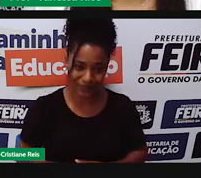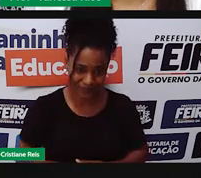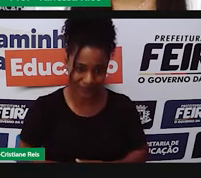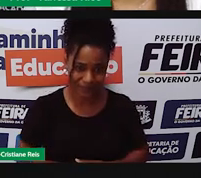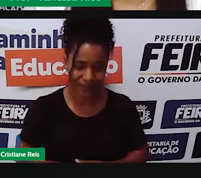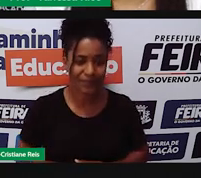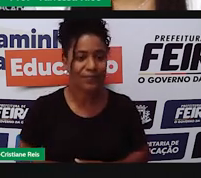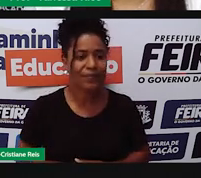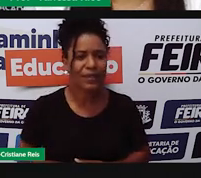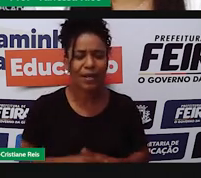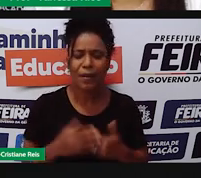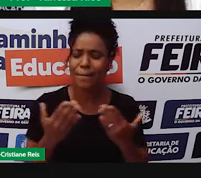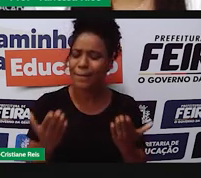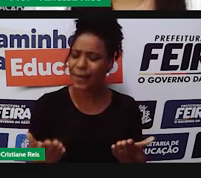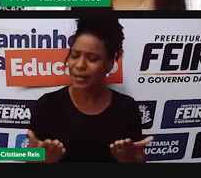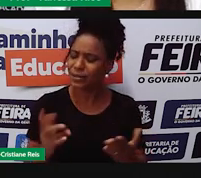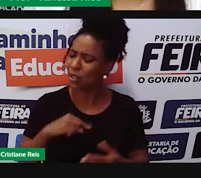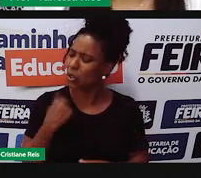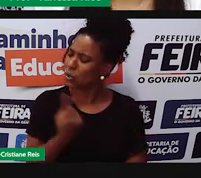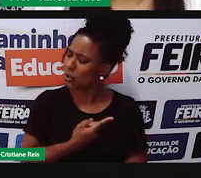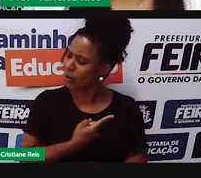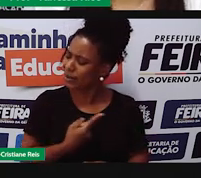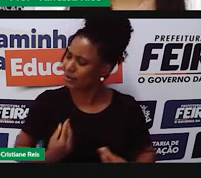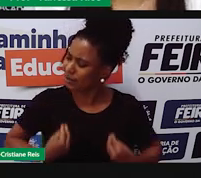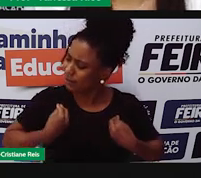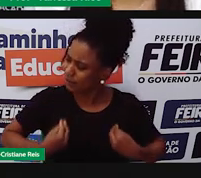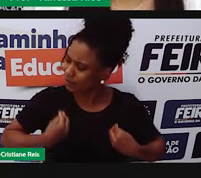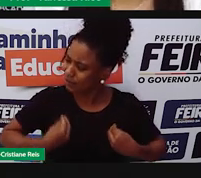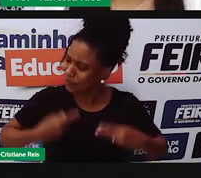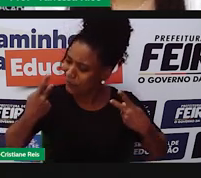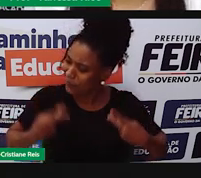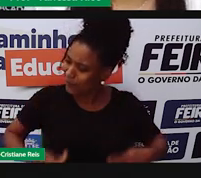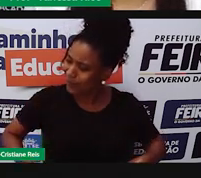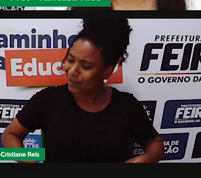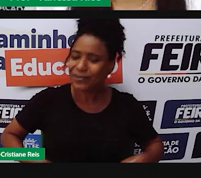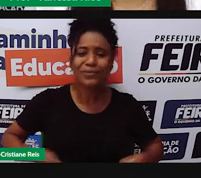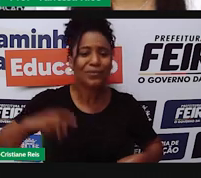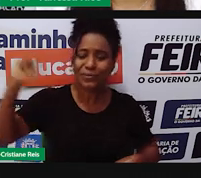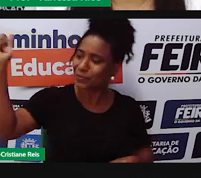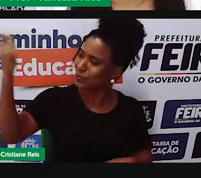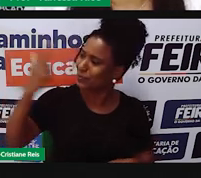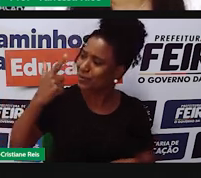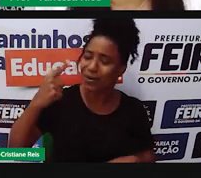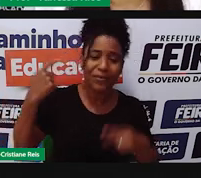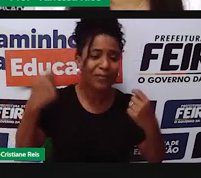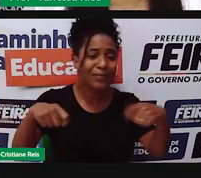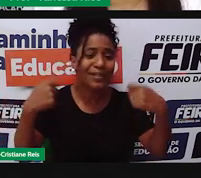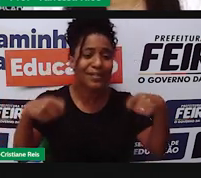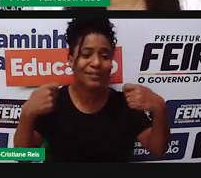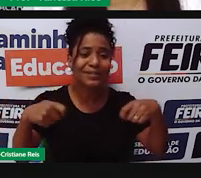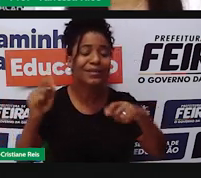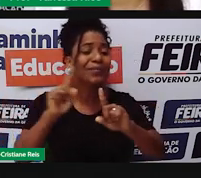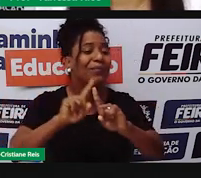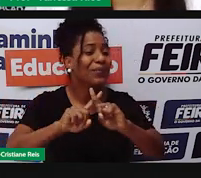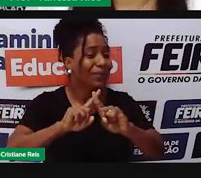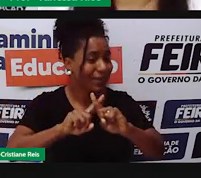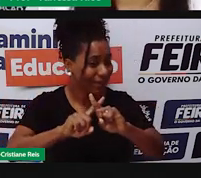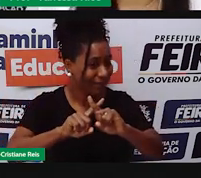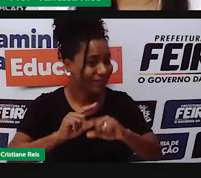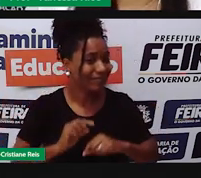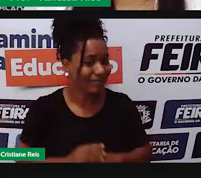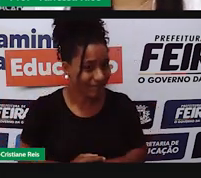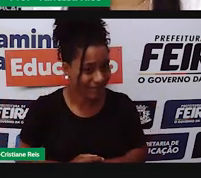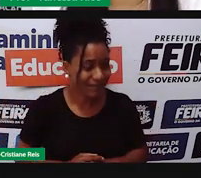E por que a gente precisa do sol, né? O que é que o Sol, além aí de todo esse processo que a Pro já explicou, além da